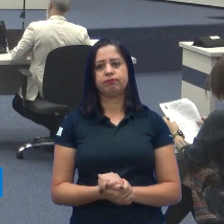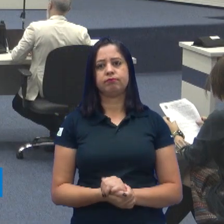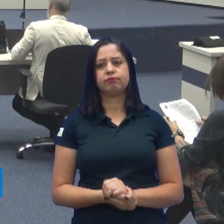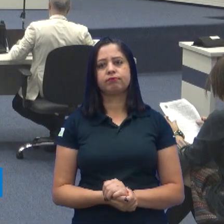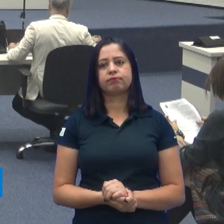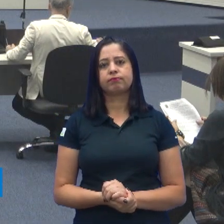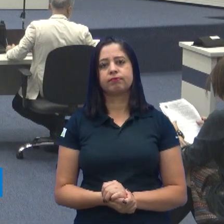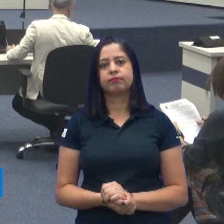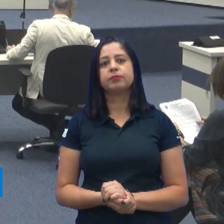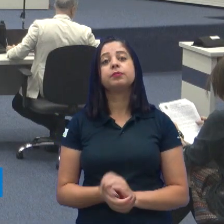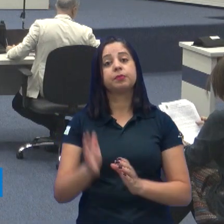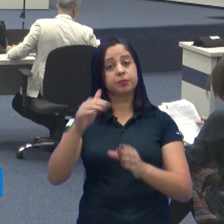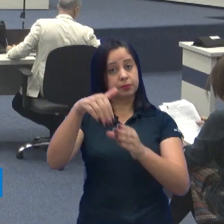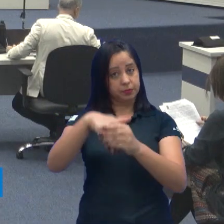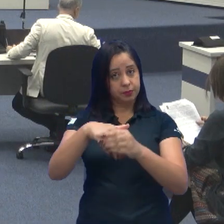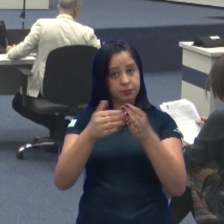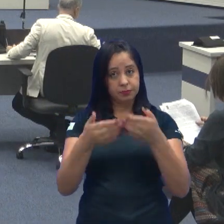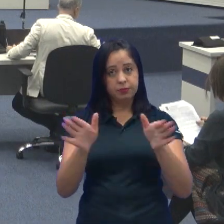Aberta a votação.